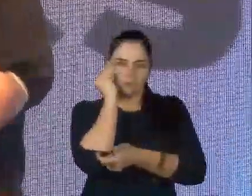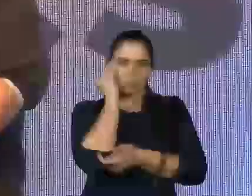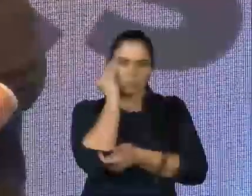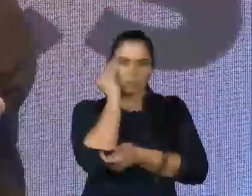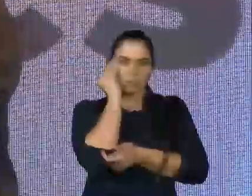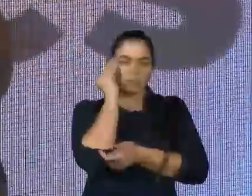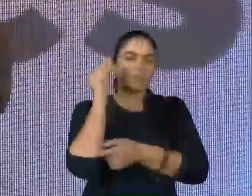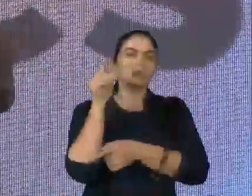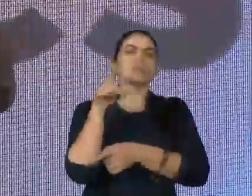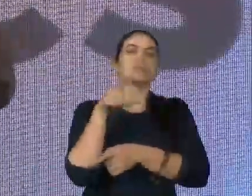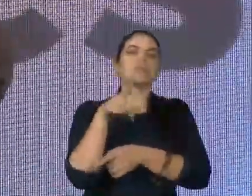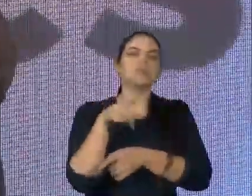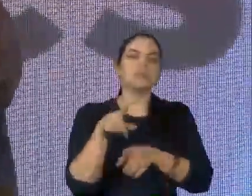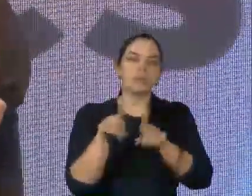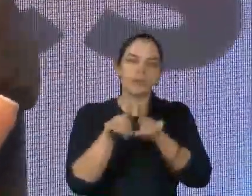Perfeito. Então,